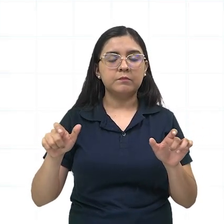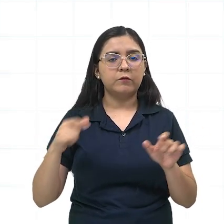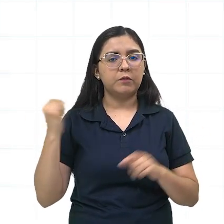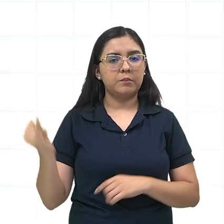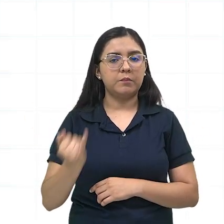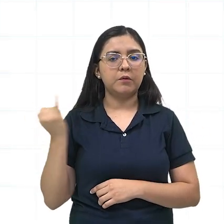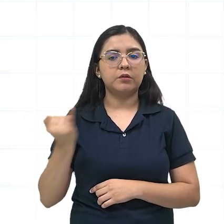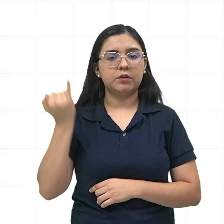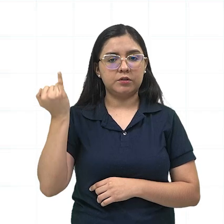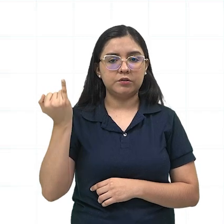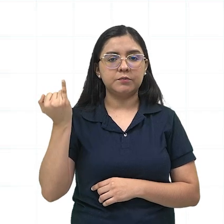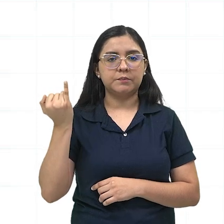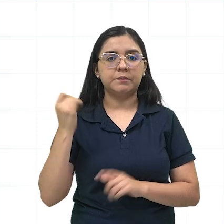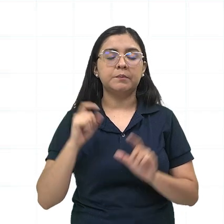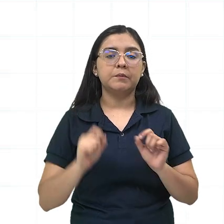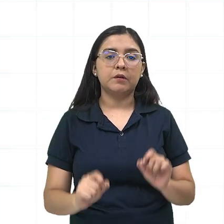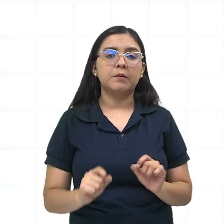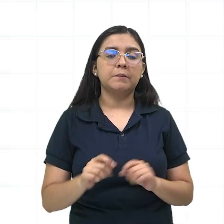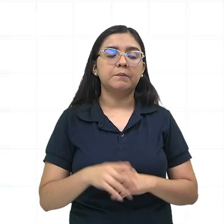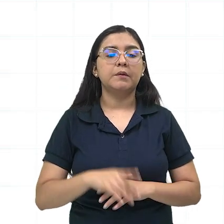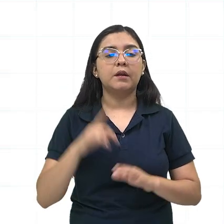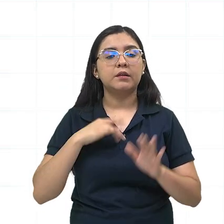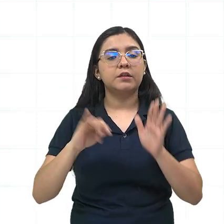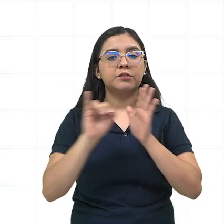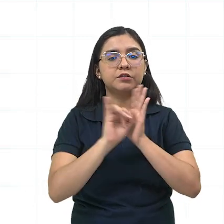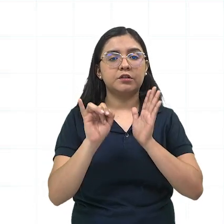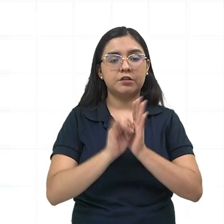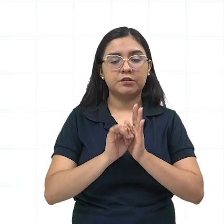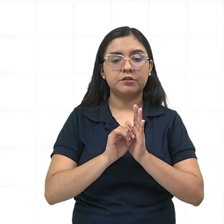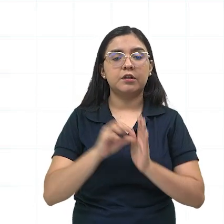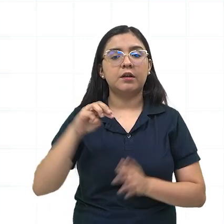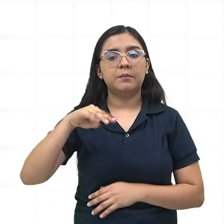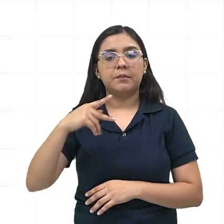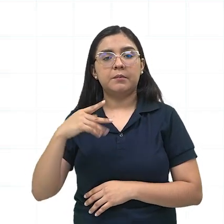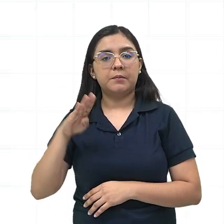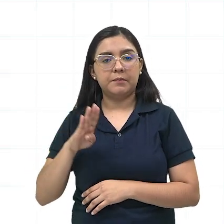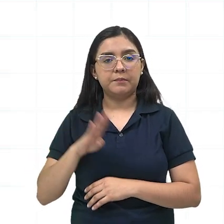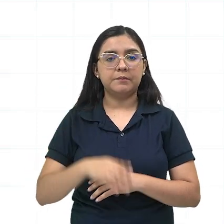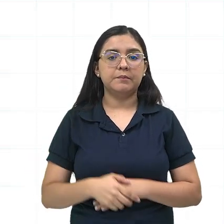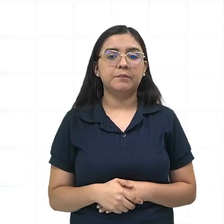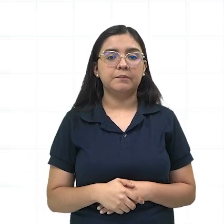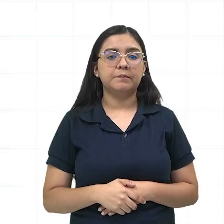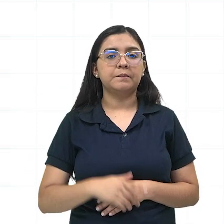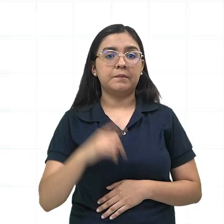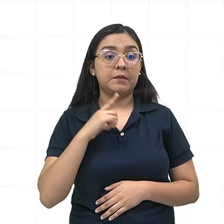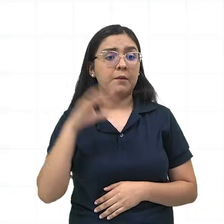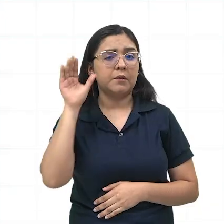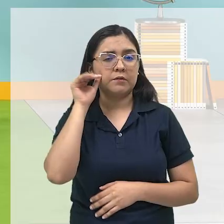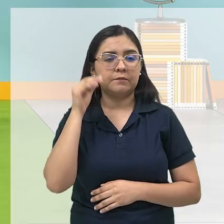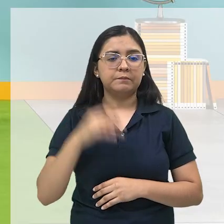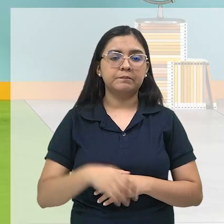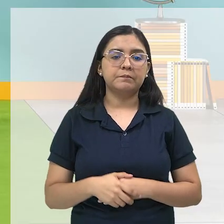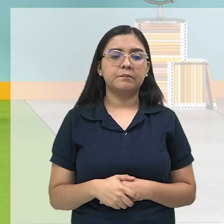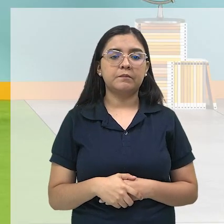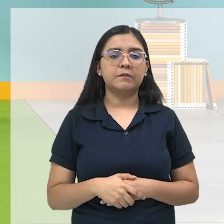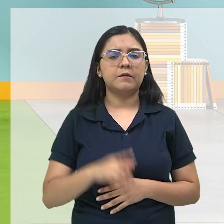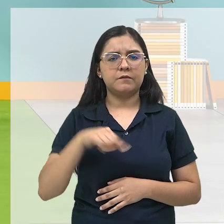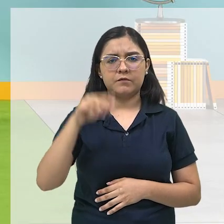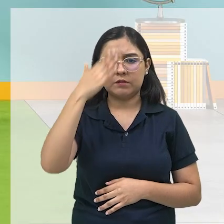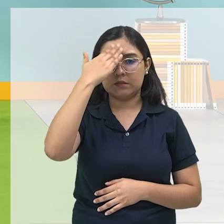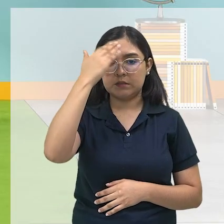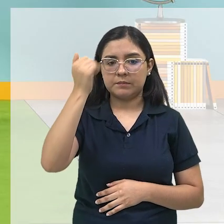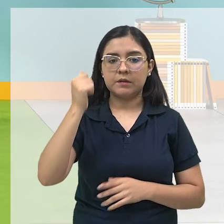foram importantes, que são importantes para a identidade da música popular brasileira. E tem uma curiosidade, vamos ver?